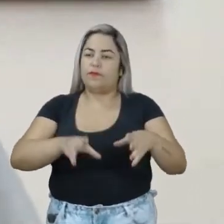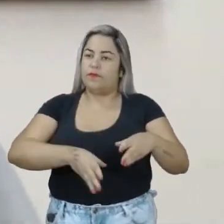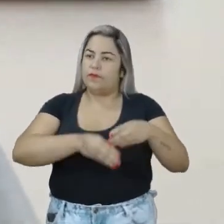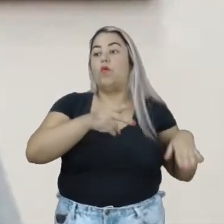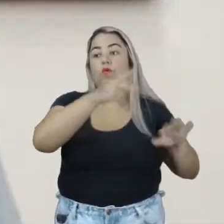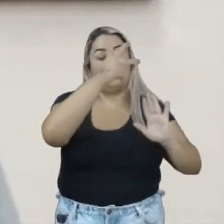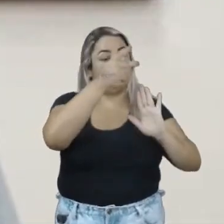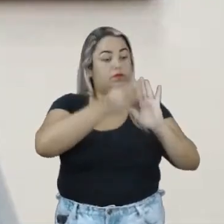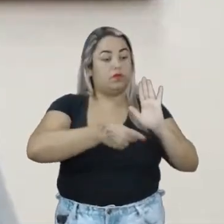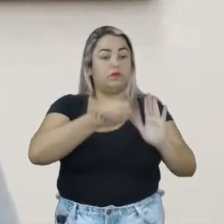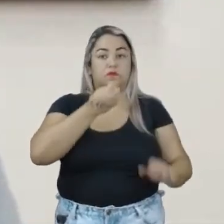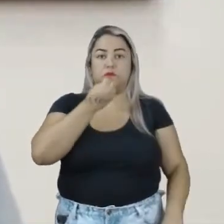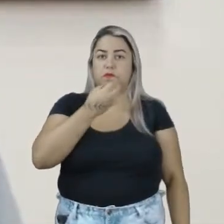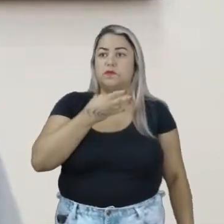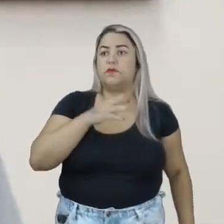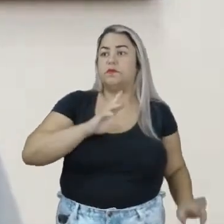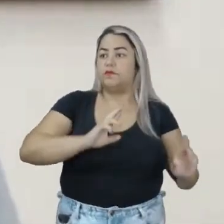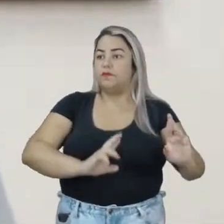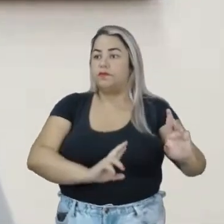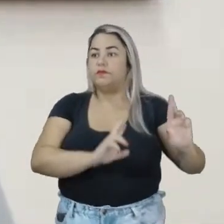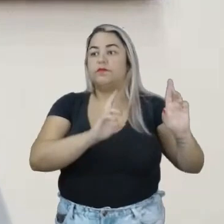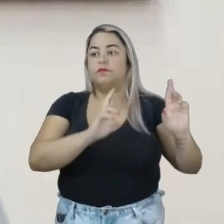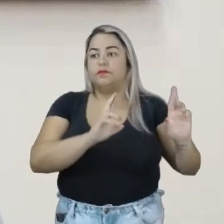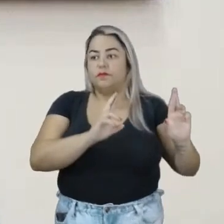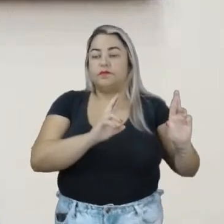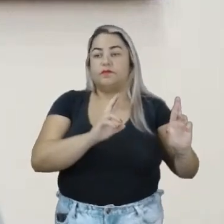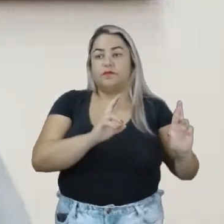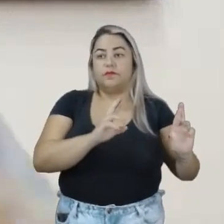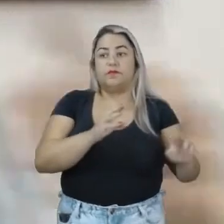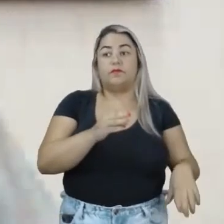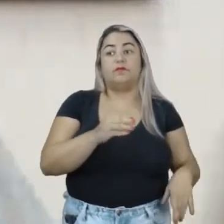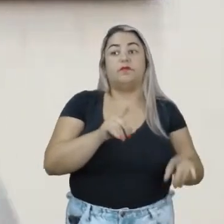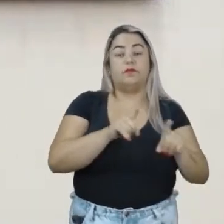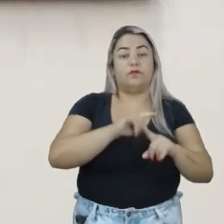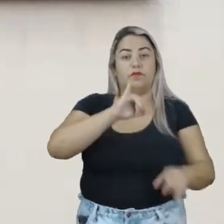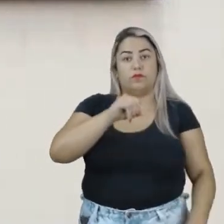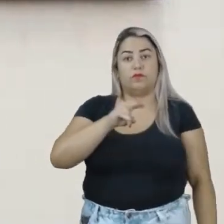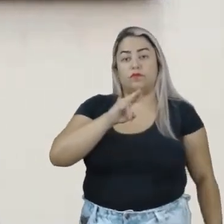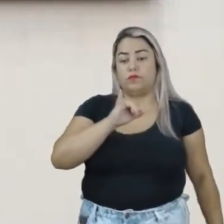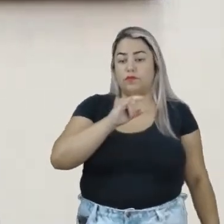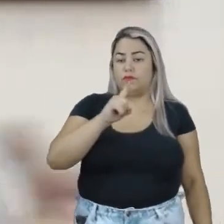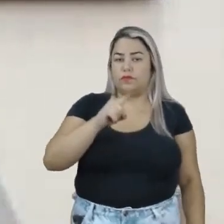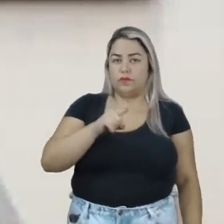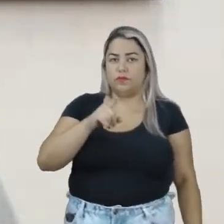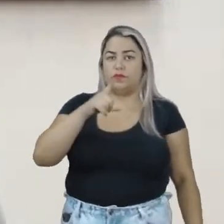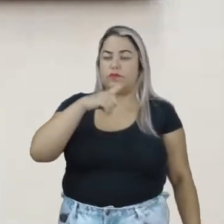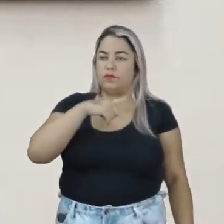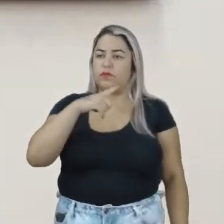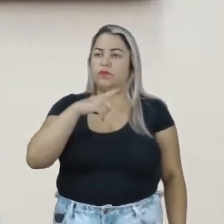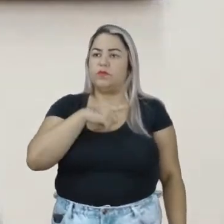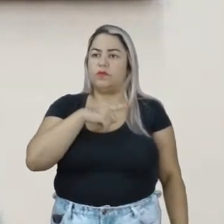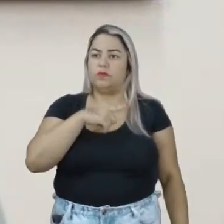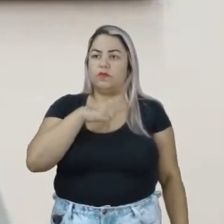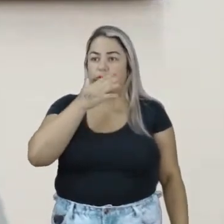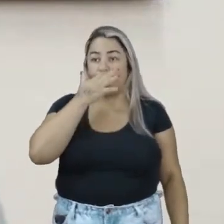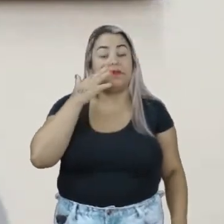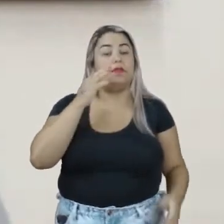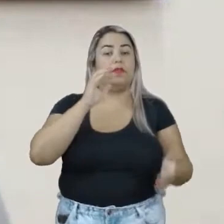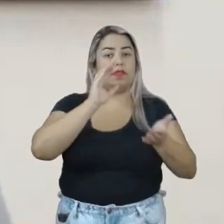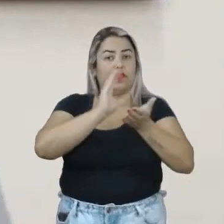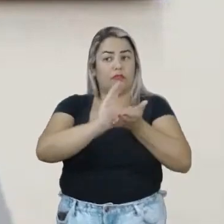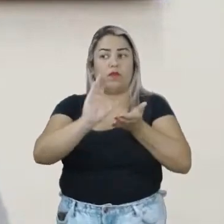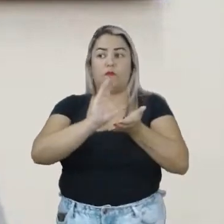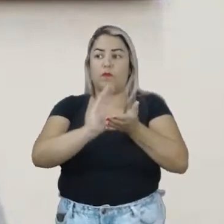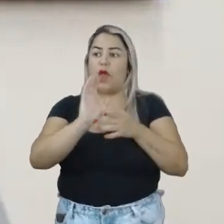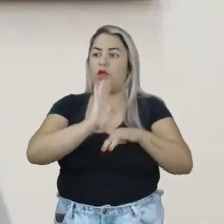sua agenda. E a minha expectativa, a nossa expectativa em Juiz de Fora, é que a gente obtenha um grande volume de recursos, que